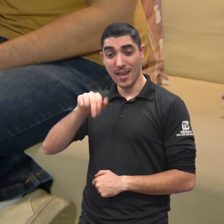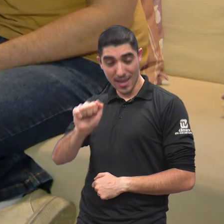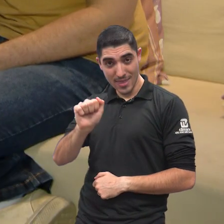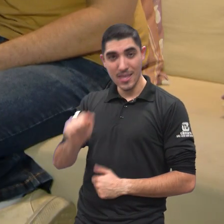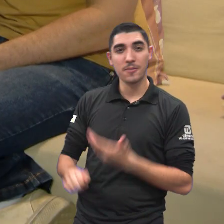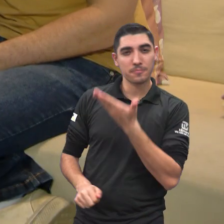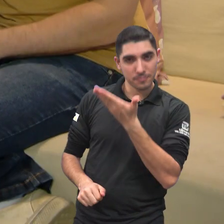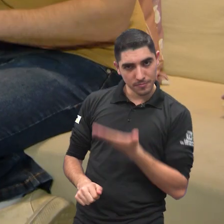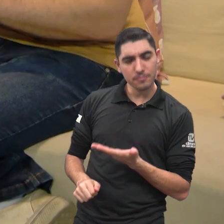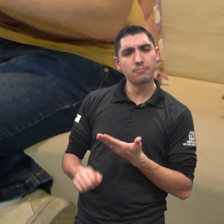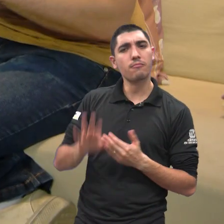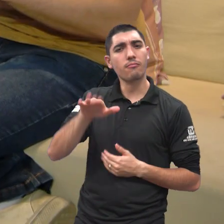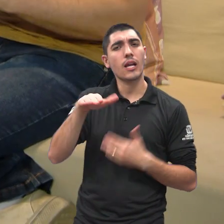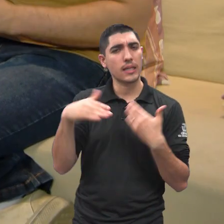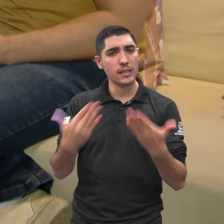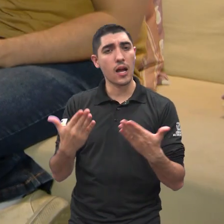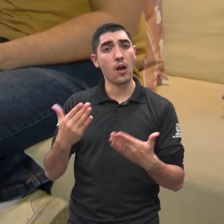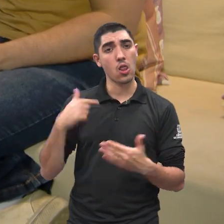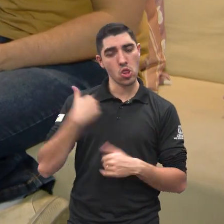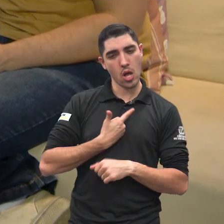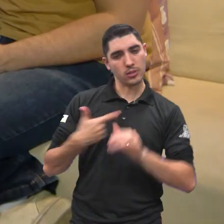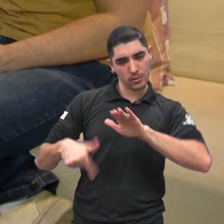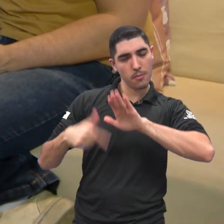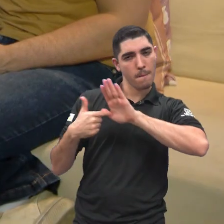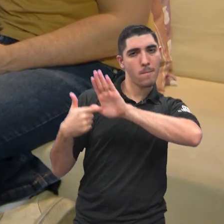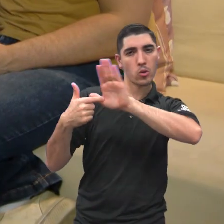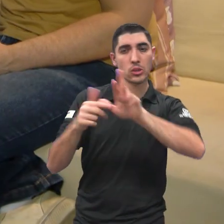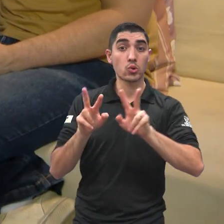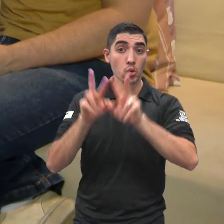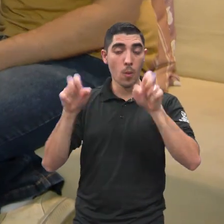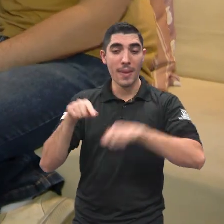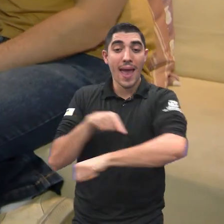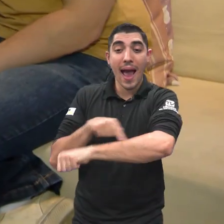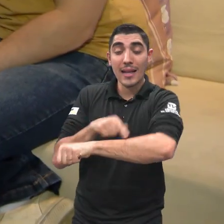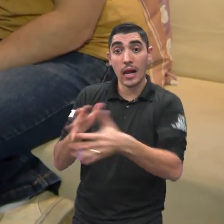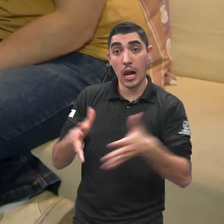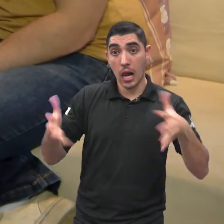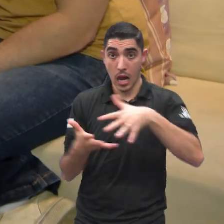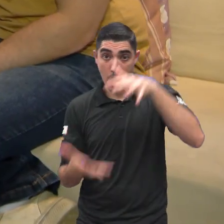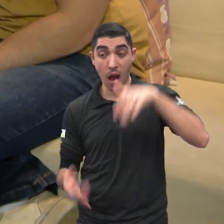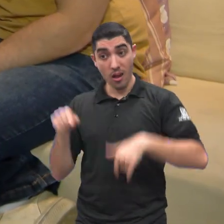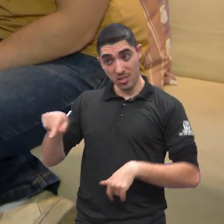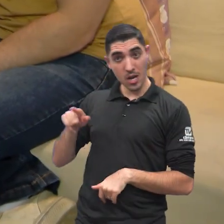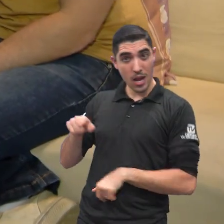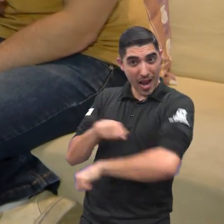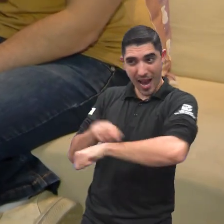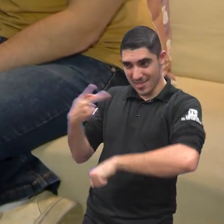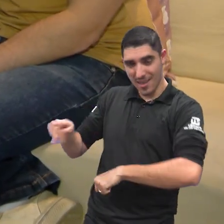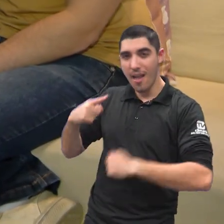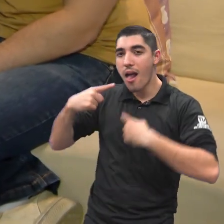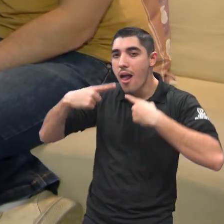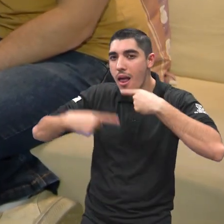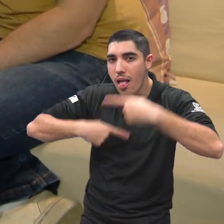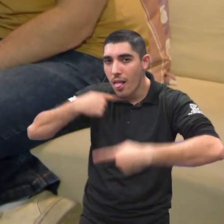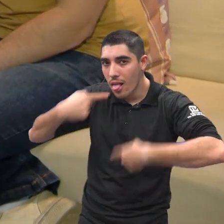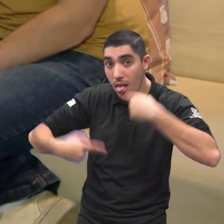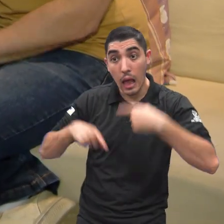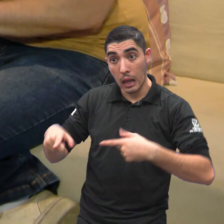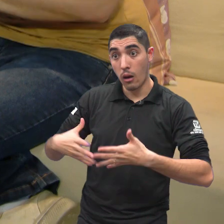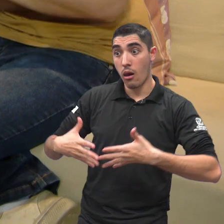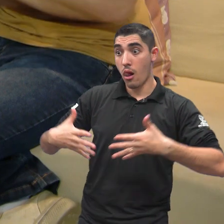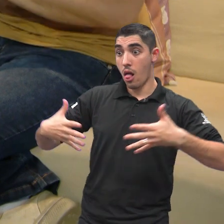a gente tá mostrando raças gigantes aqui no Galeria Pet hoje. A gente acabou de assistir um São Bernardo que é